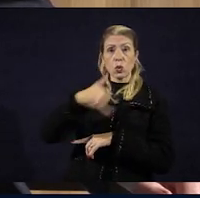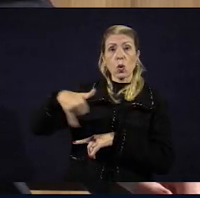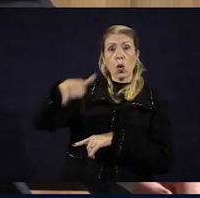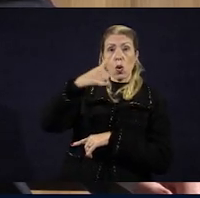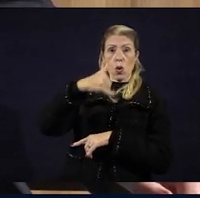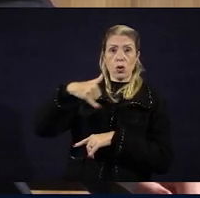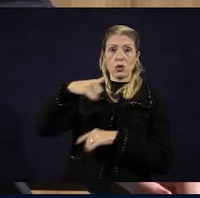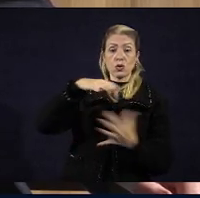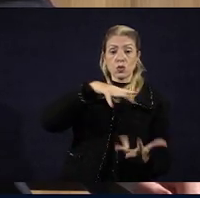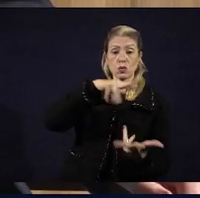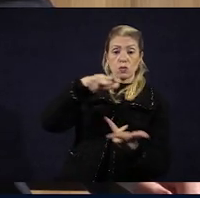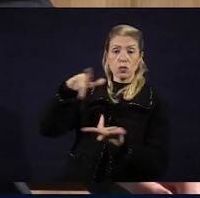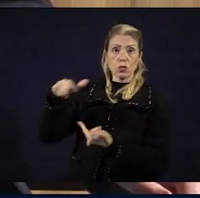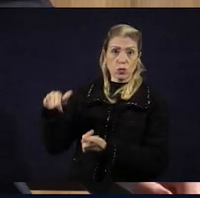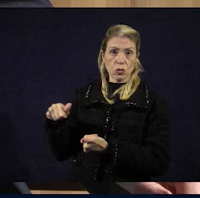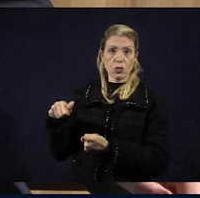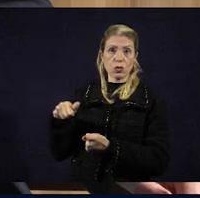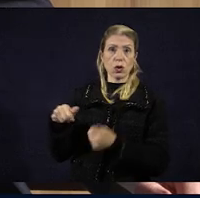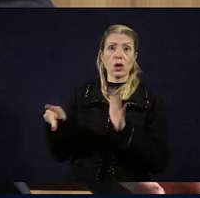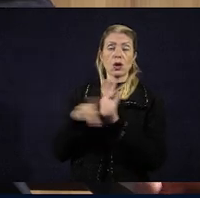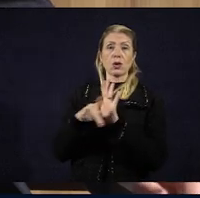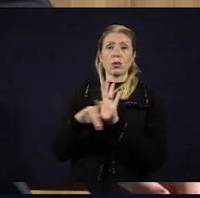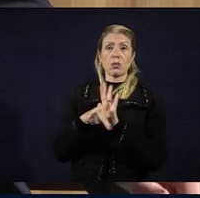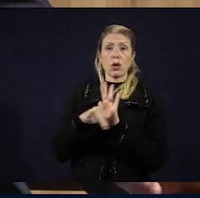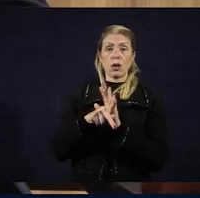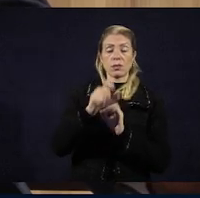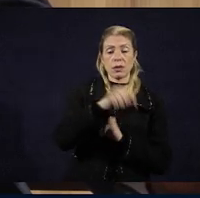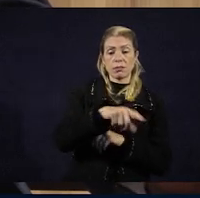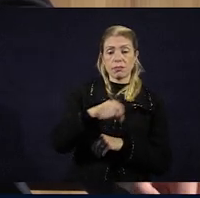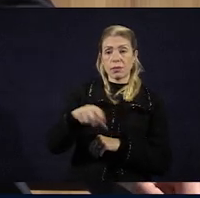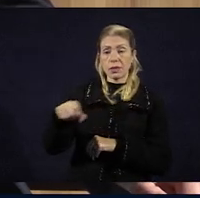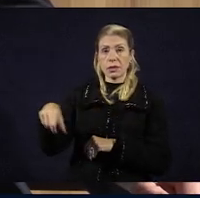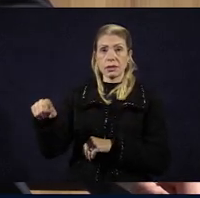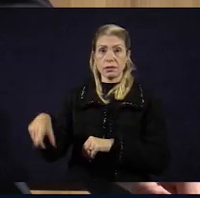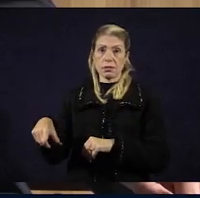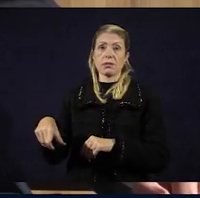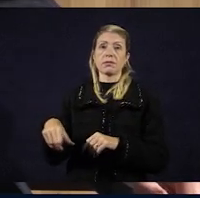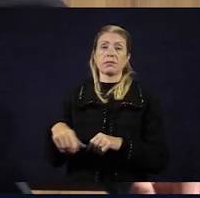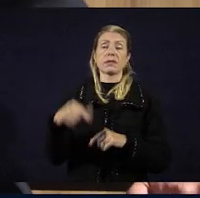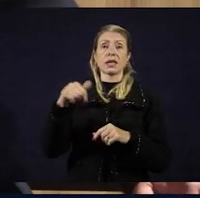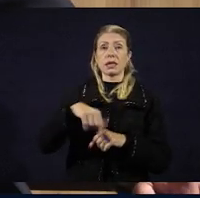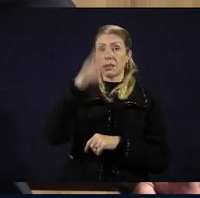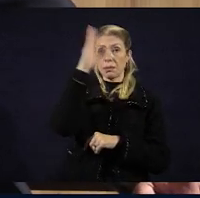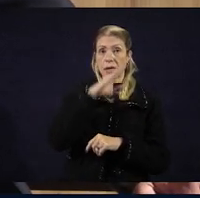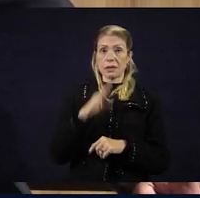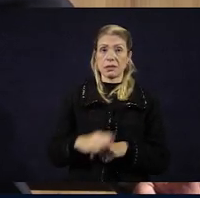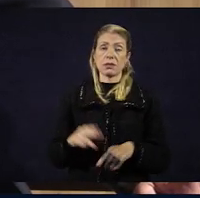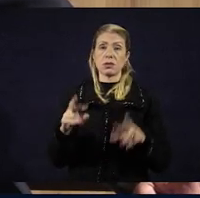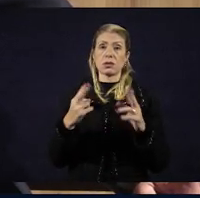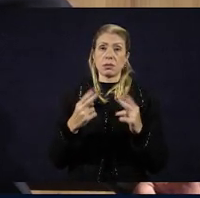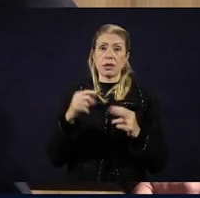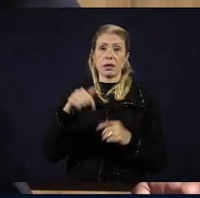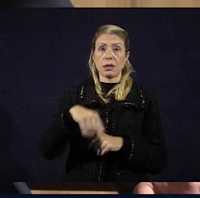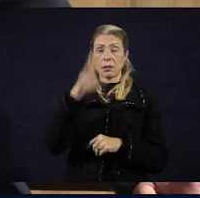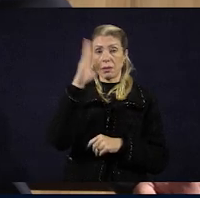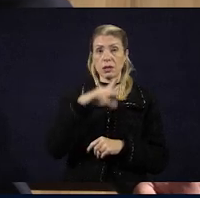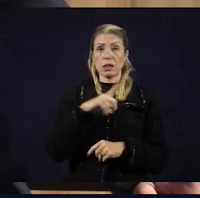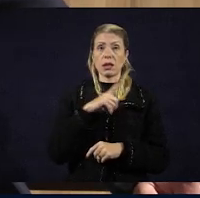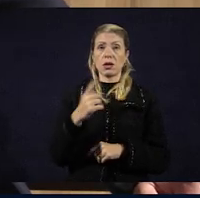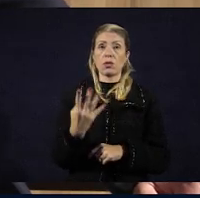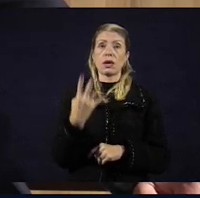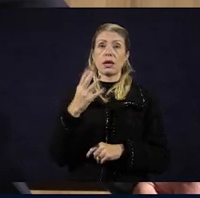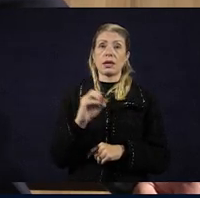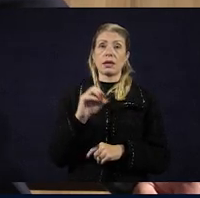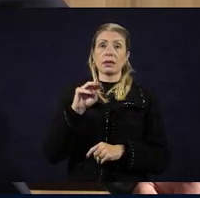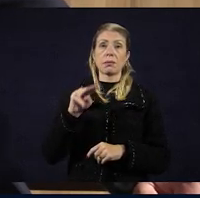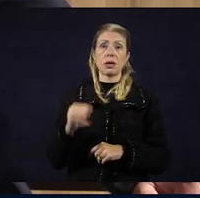da área plantada a soja faz isso com 40% da hora plantada aqui no Brasil não é diferente a gente tem 40 milhões de